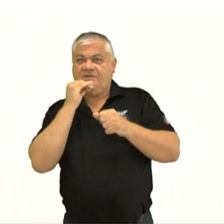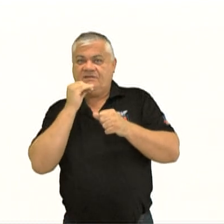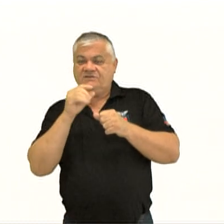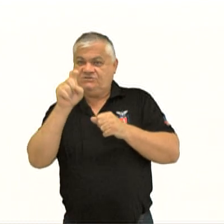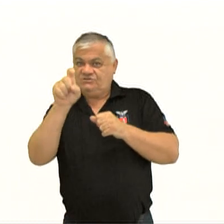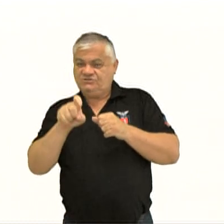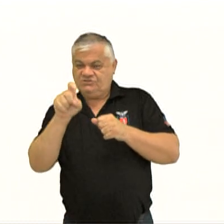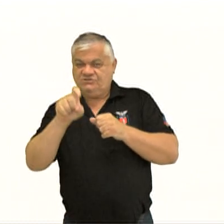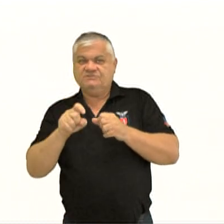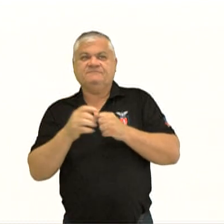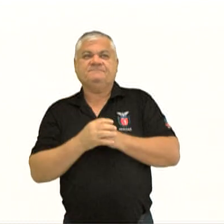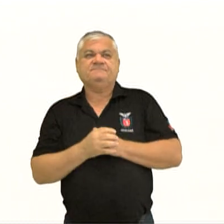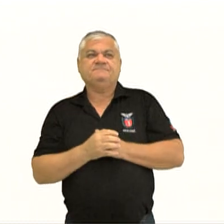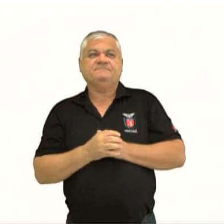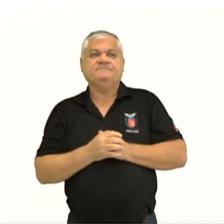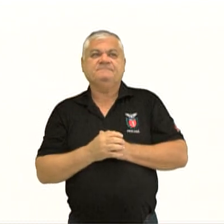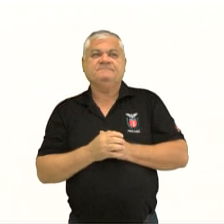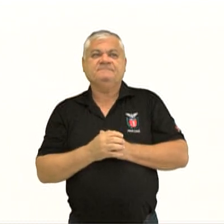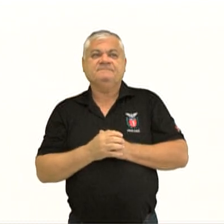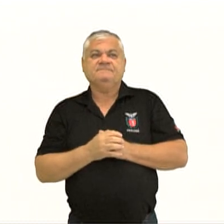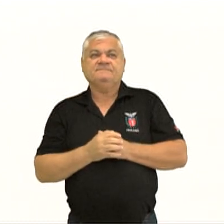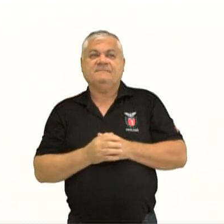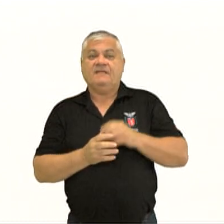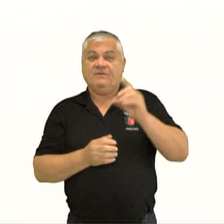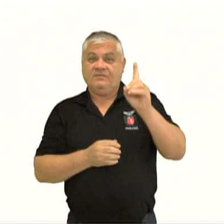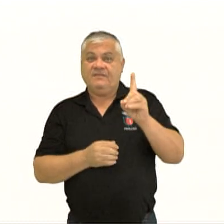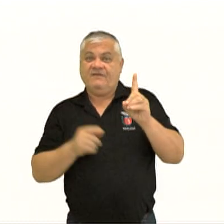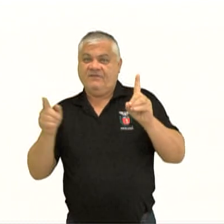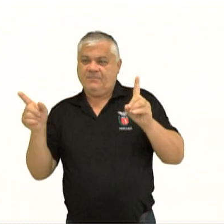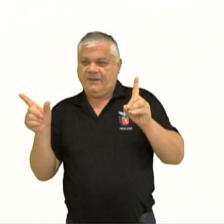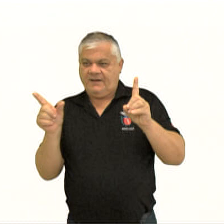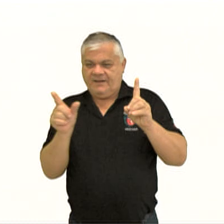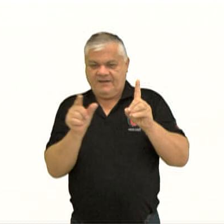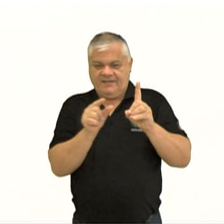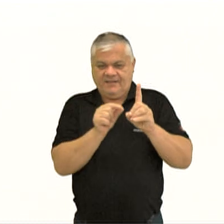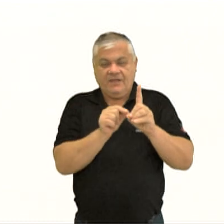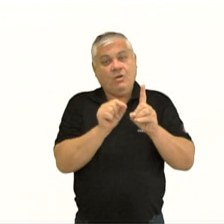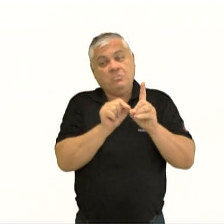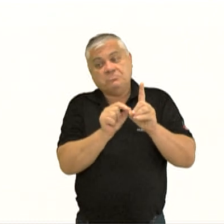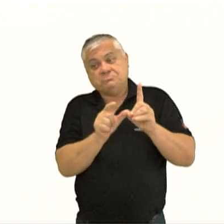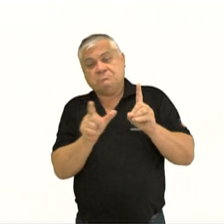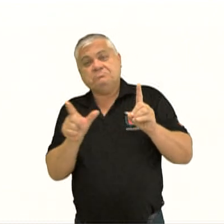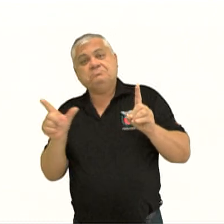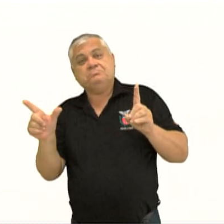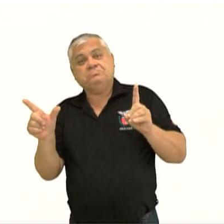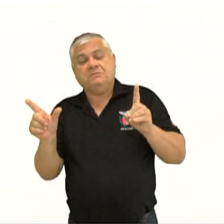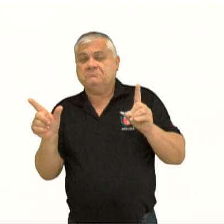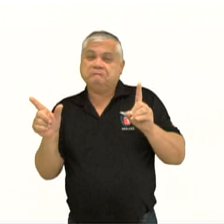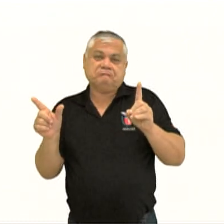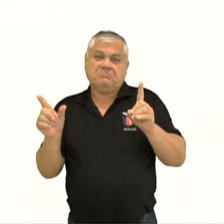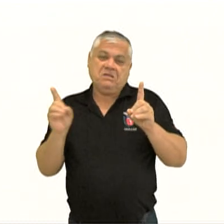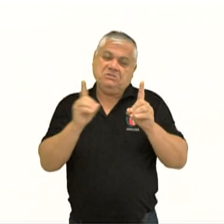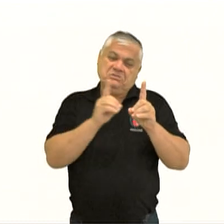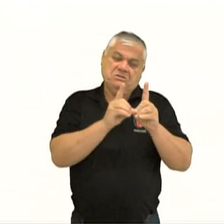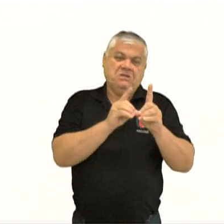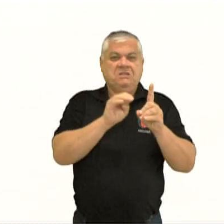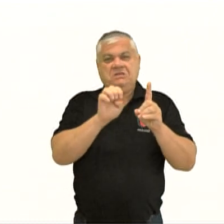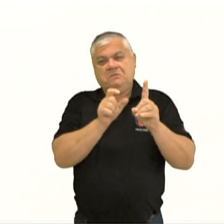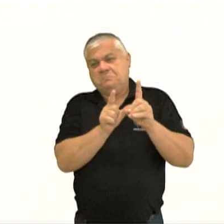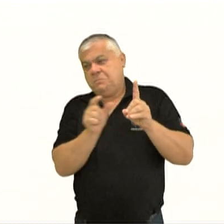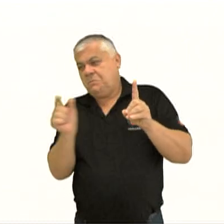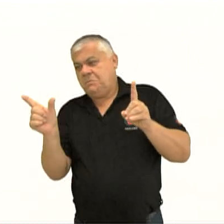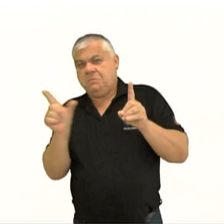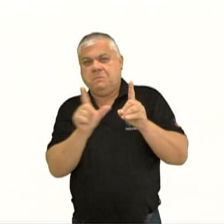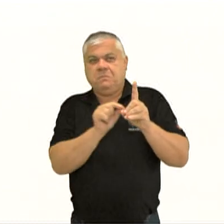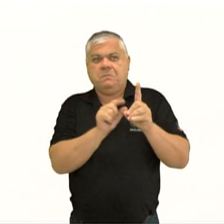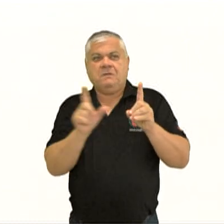O ângulo é X. E o D, que vai trazer o gráfico ou para a direita ou para a esquerda, ele é calculado por menos B